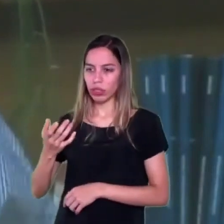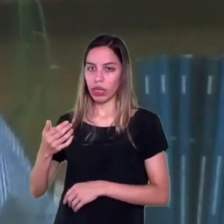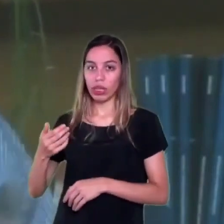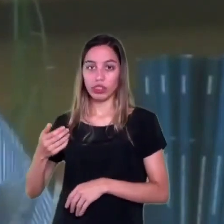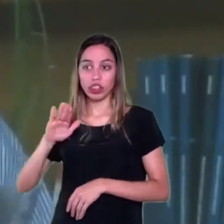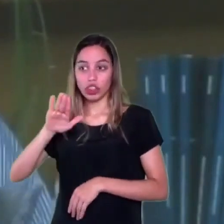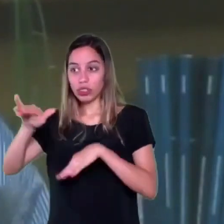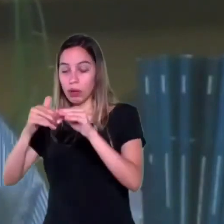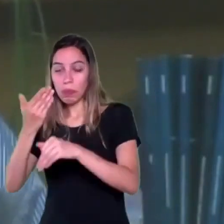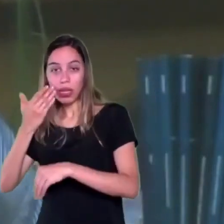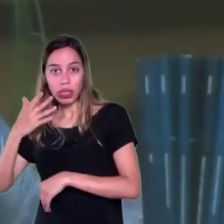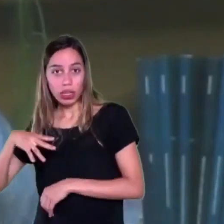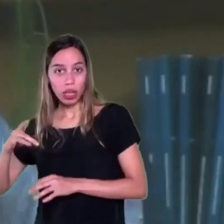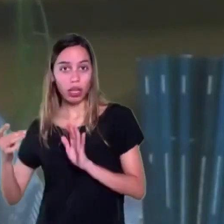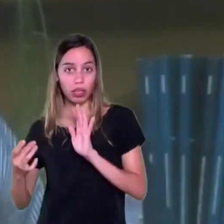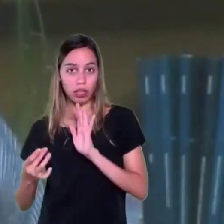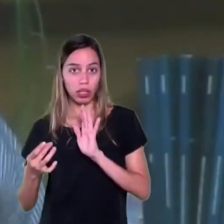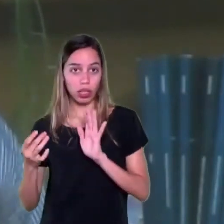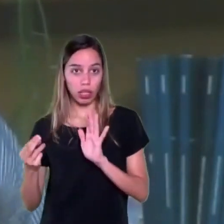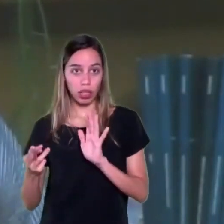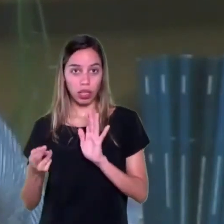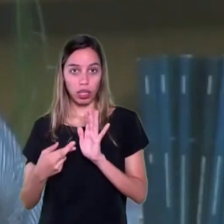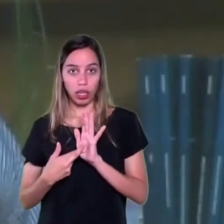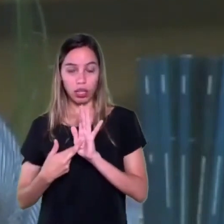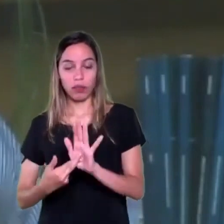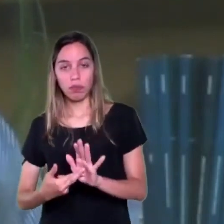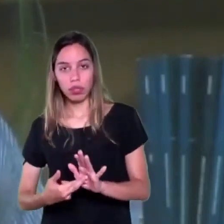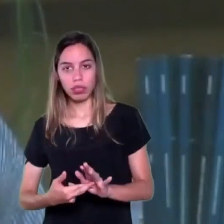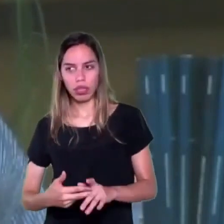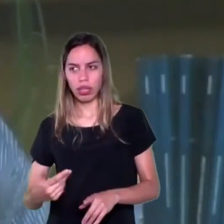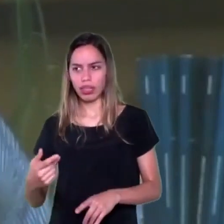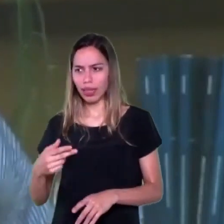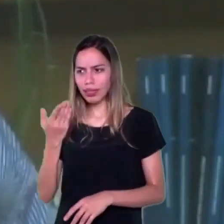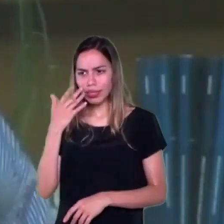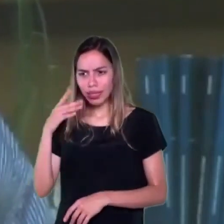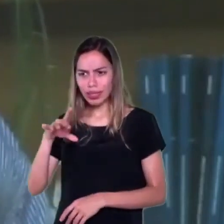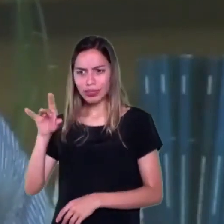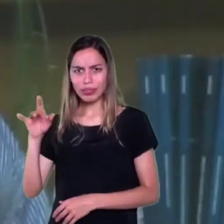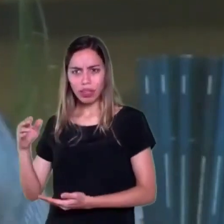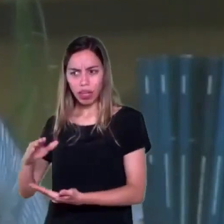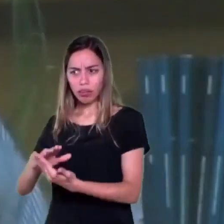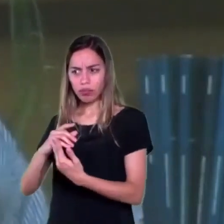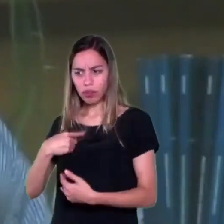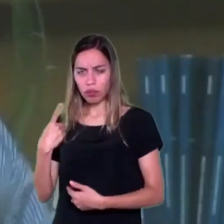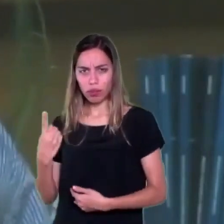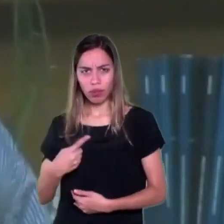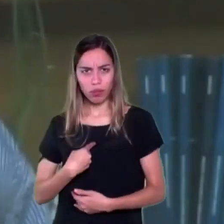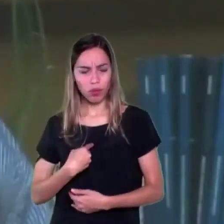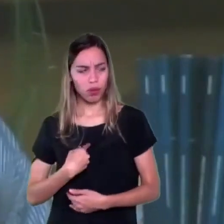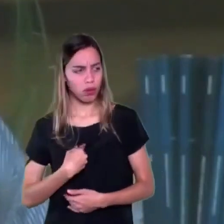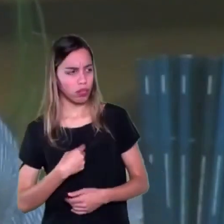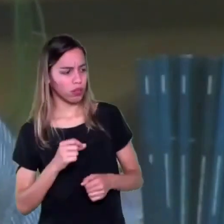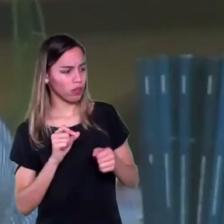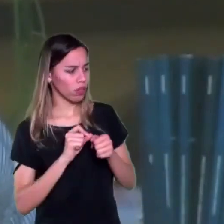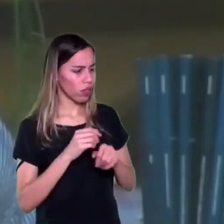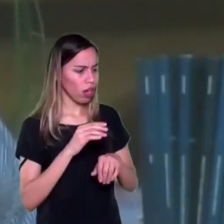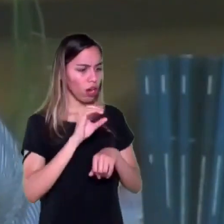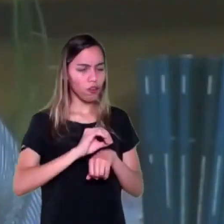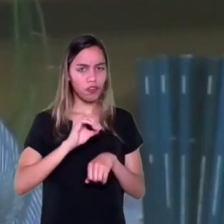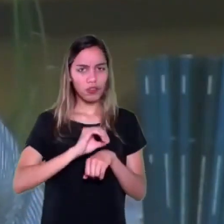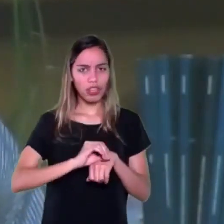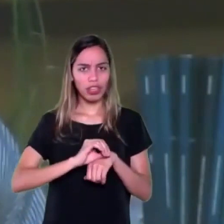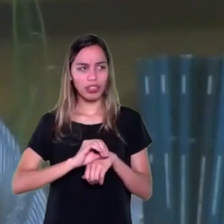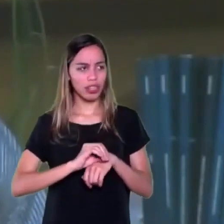e eles mesmos ajudaram a construir essa dramaturgia, através de laboratórios, através de oficinas que a